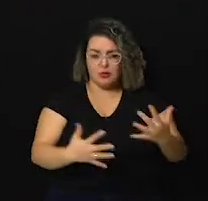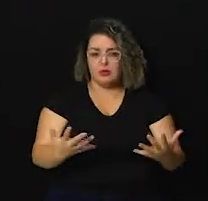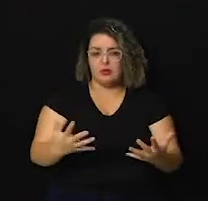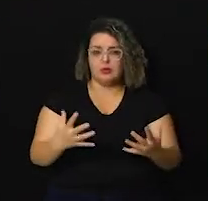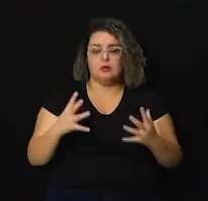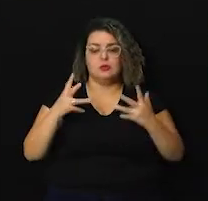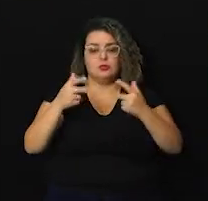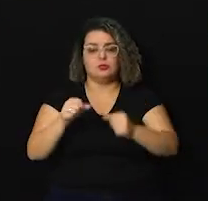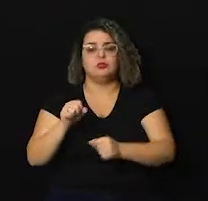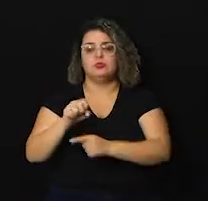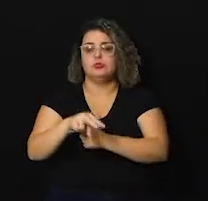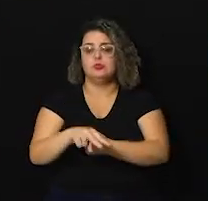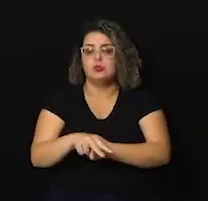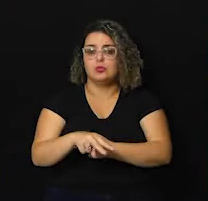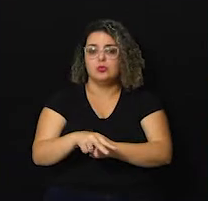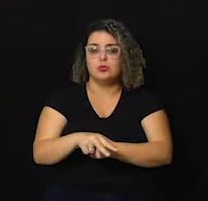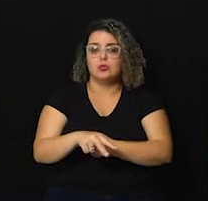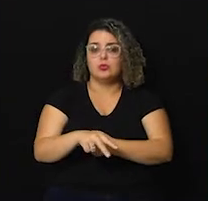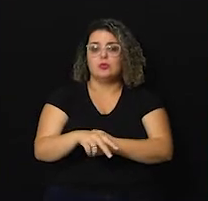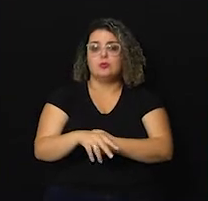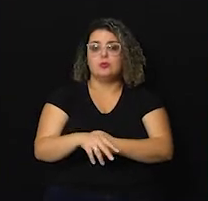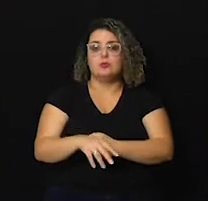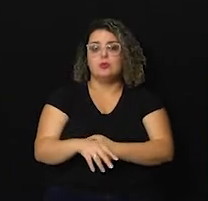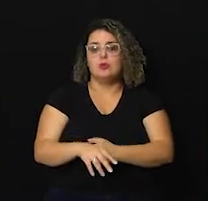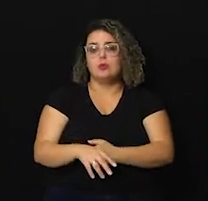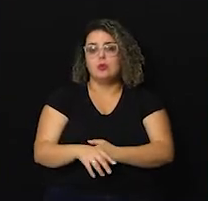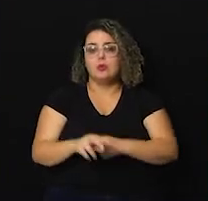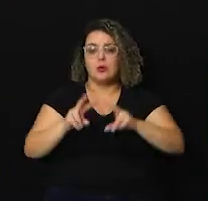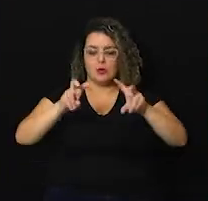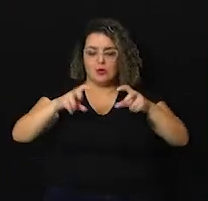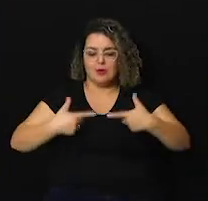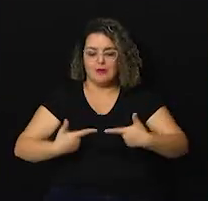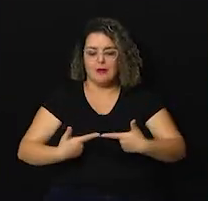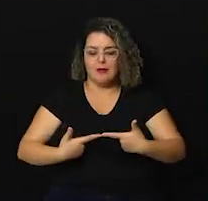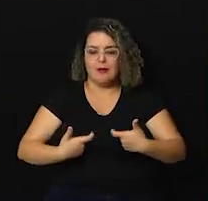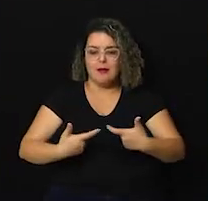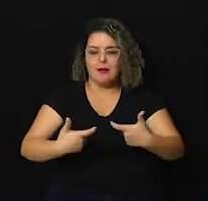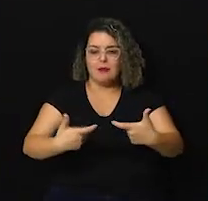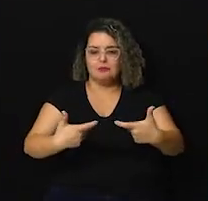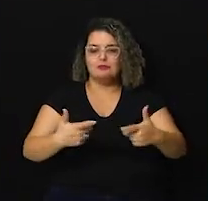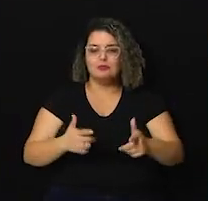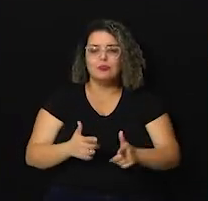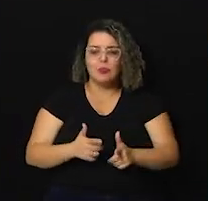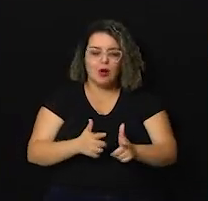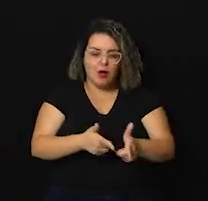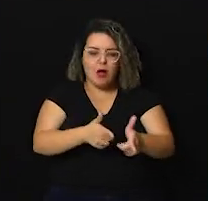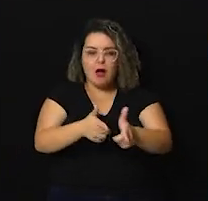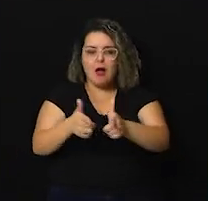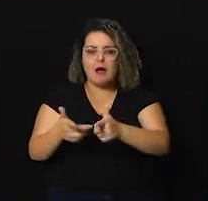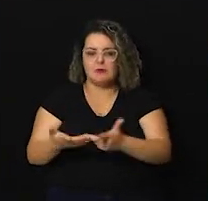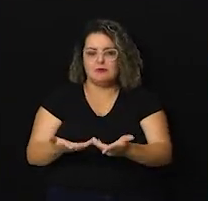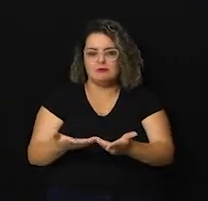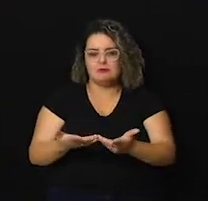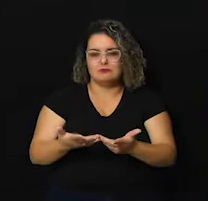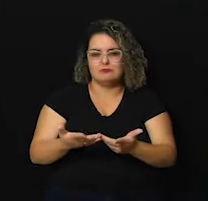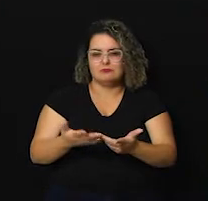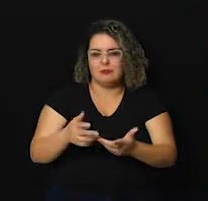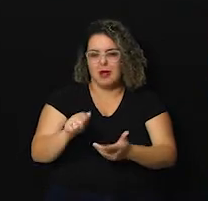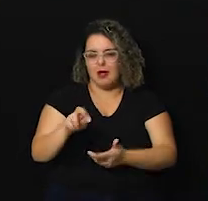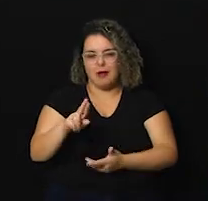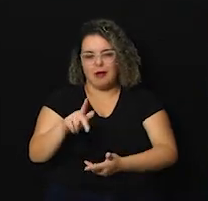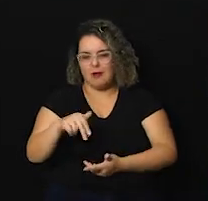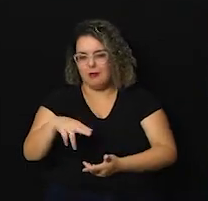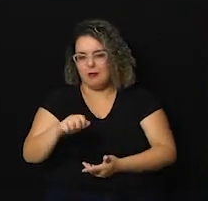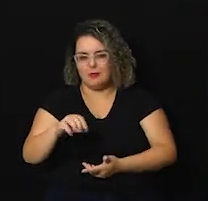agrotóxicos vêm sendo usados como armas pelos grileiros e grandes proprietários interessados em ocupar terras, por exemplo, de indígenas,